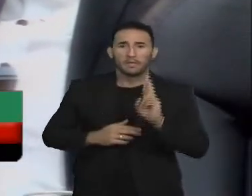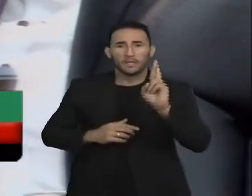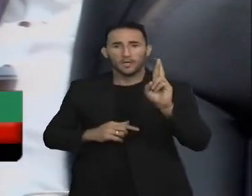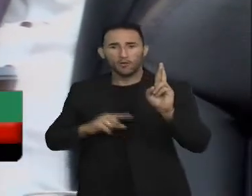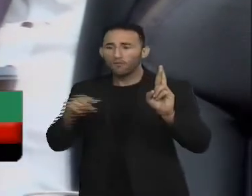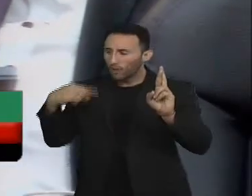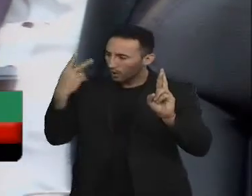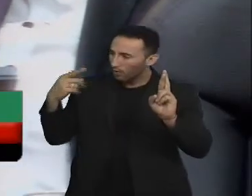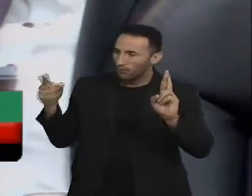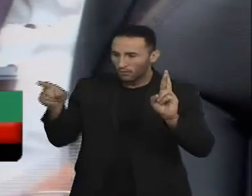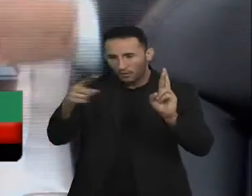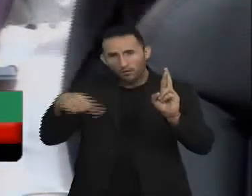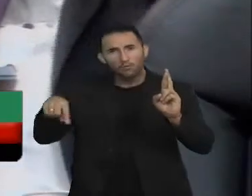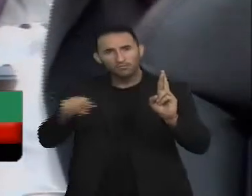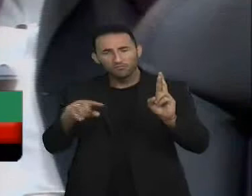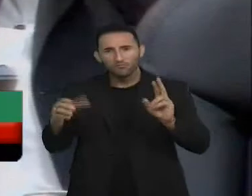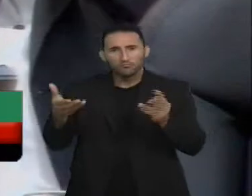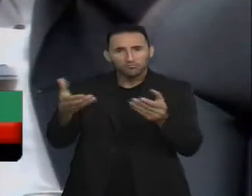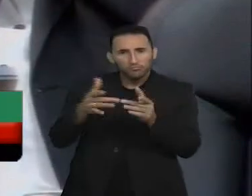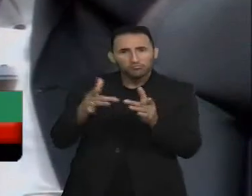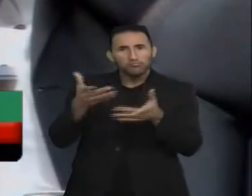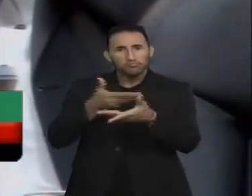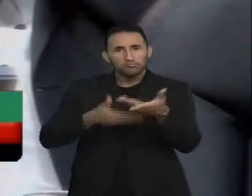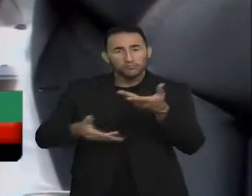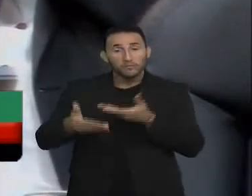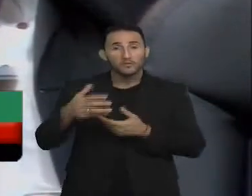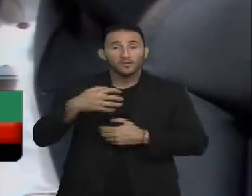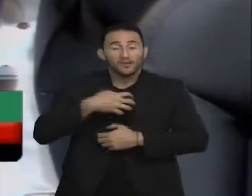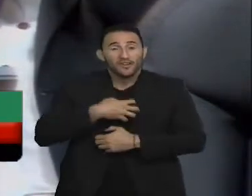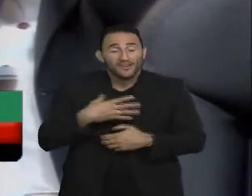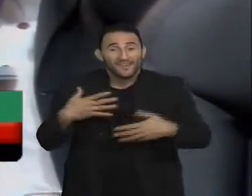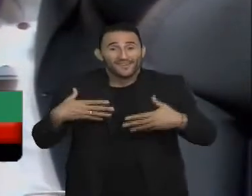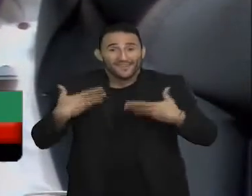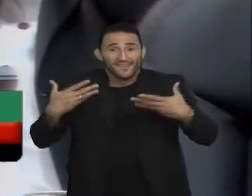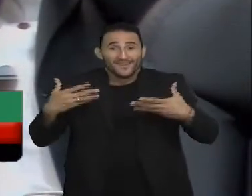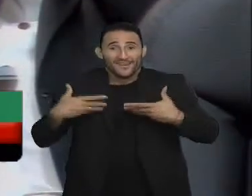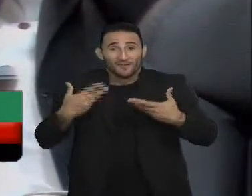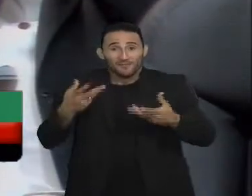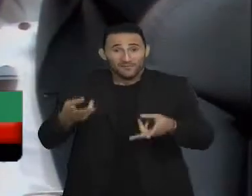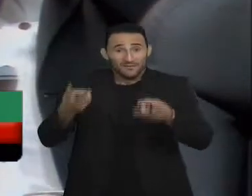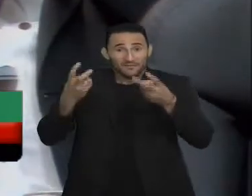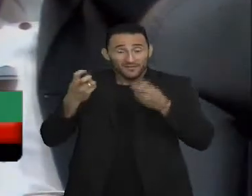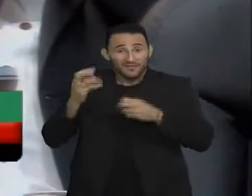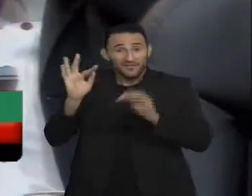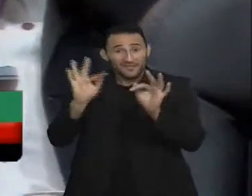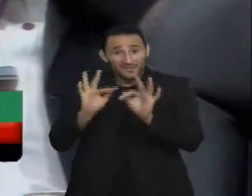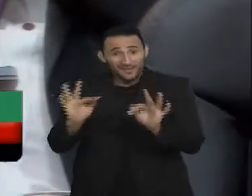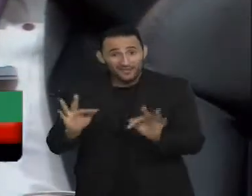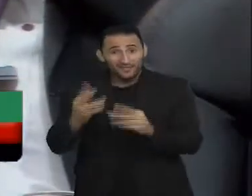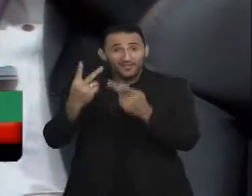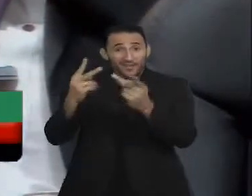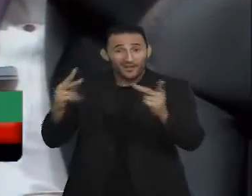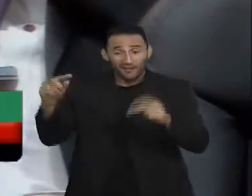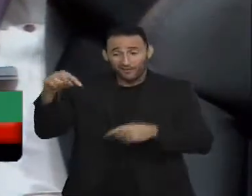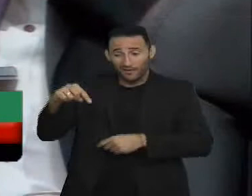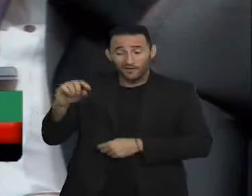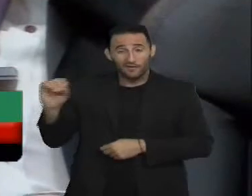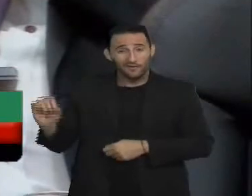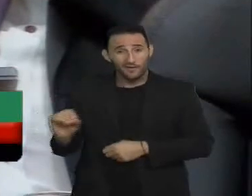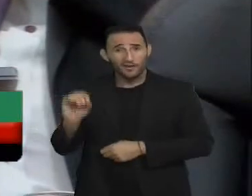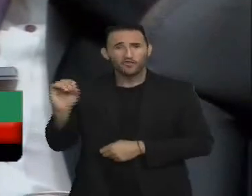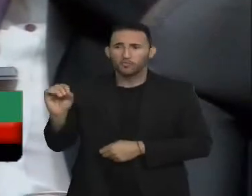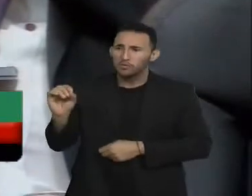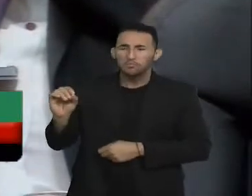E isso nos alegra, né? E eu vi a alegria deles de estar aqui em Osasco e